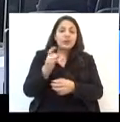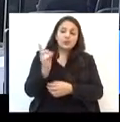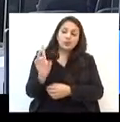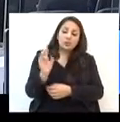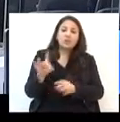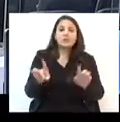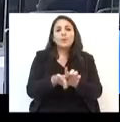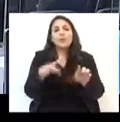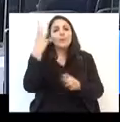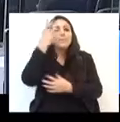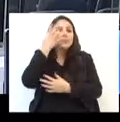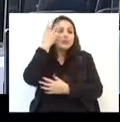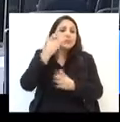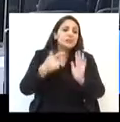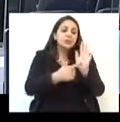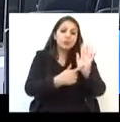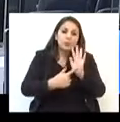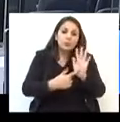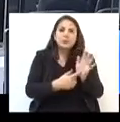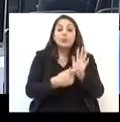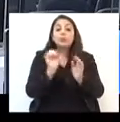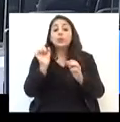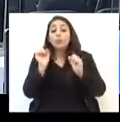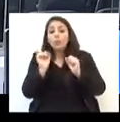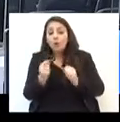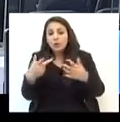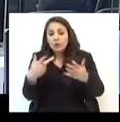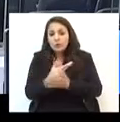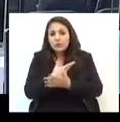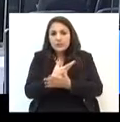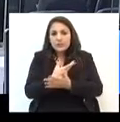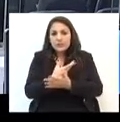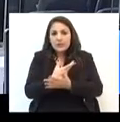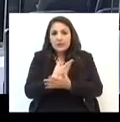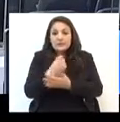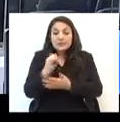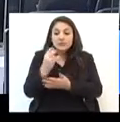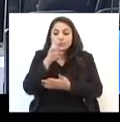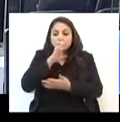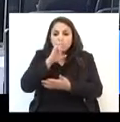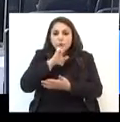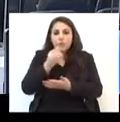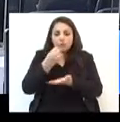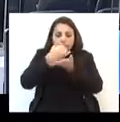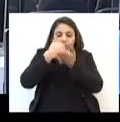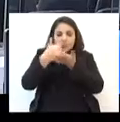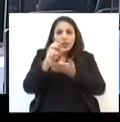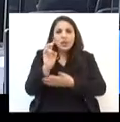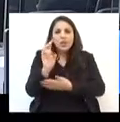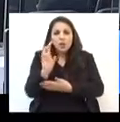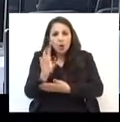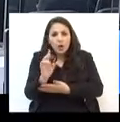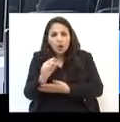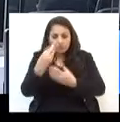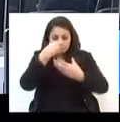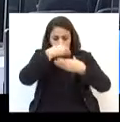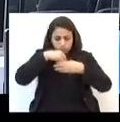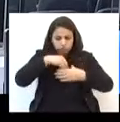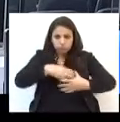O Alebrante mostrando o efeito da droga no organismo da pessoa, a sequela que a